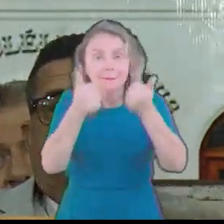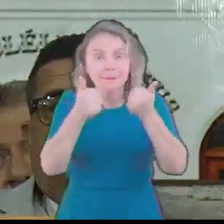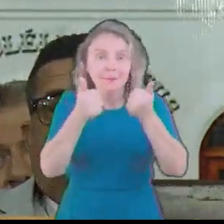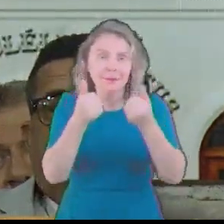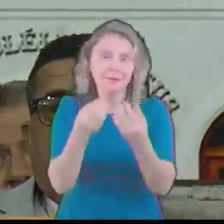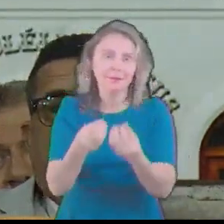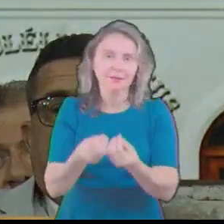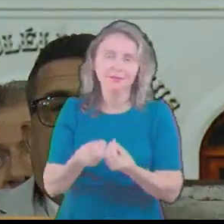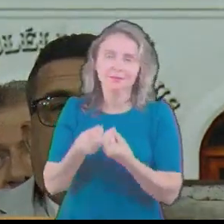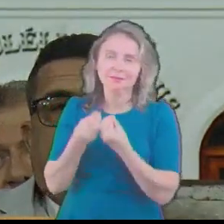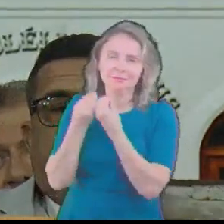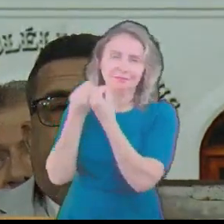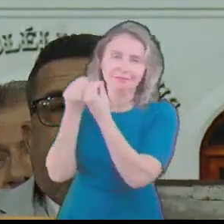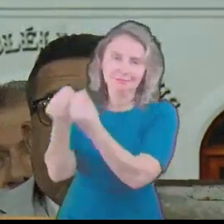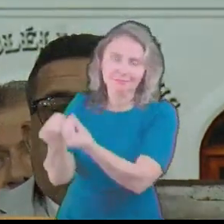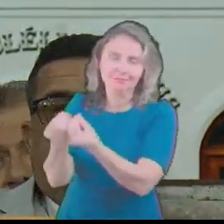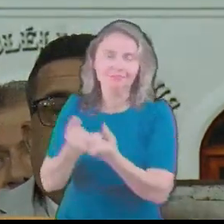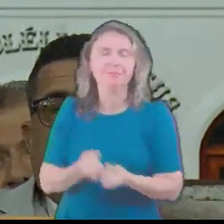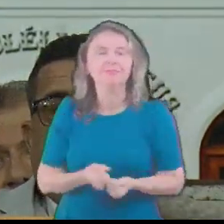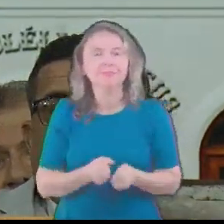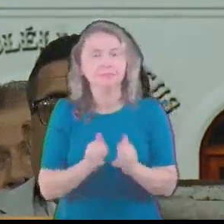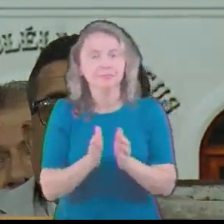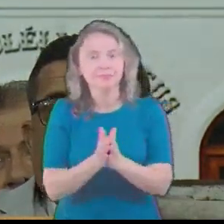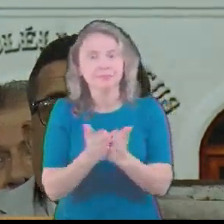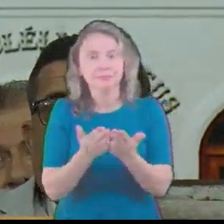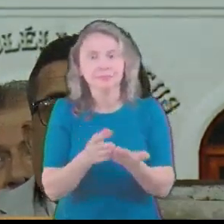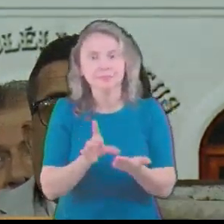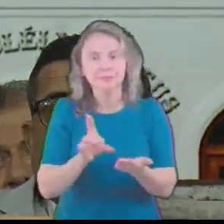Quando você lê Marcos capítulo 14,